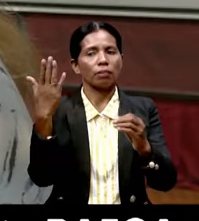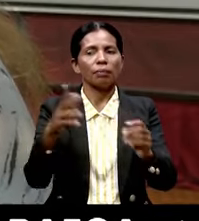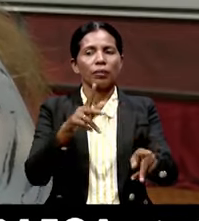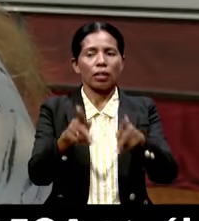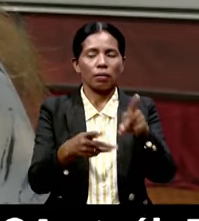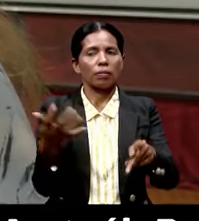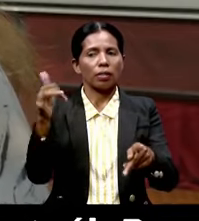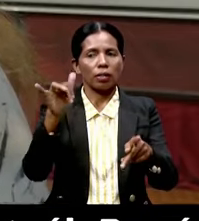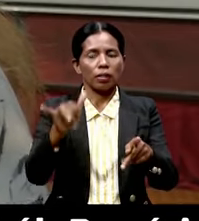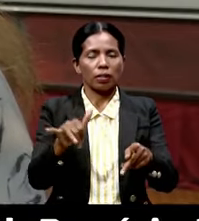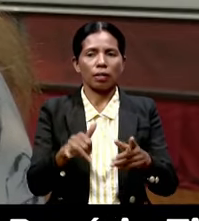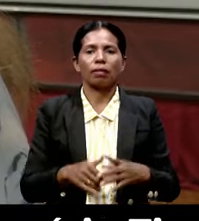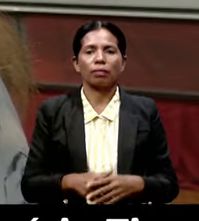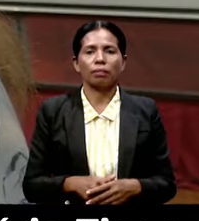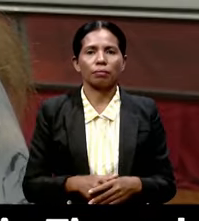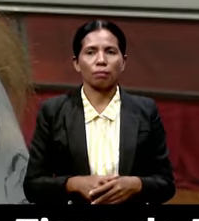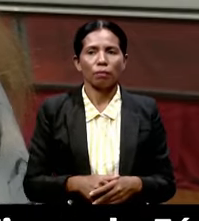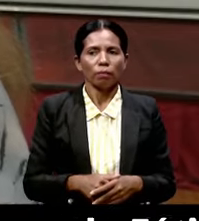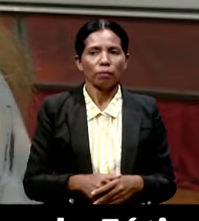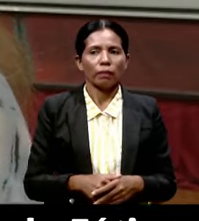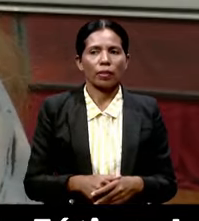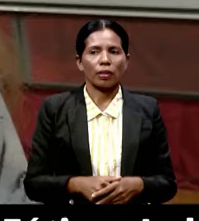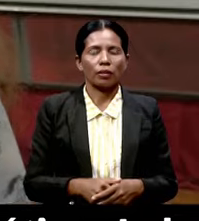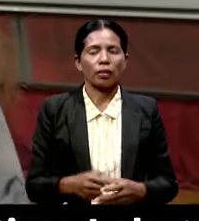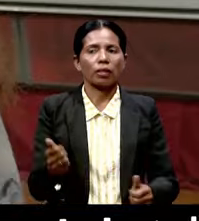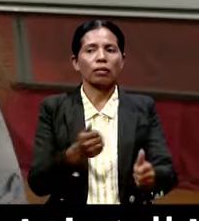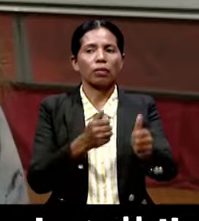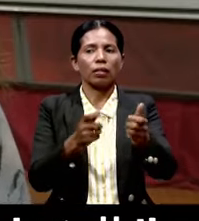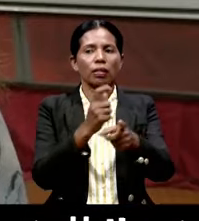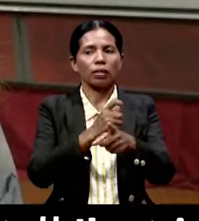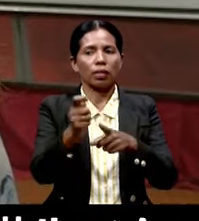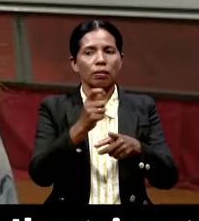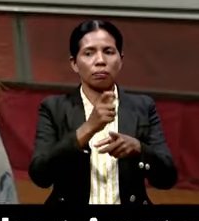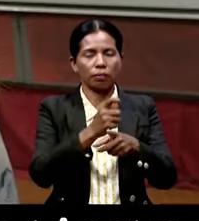sira balu mos sira tuir hela treinamento